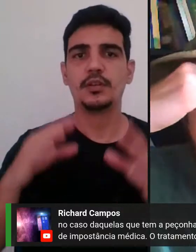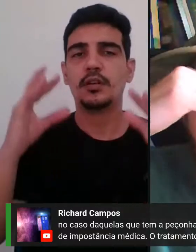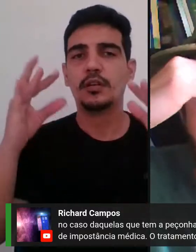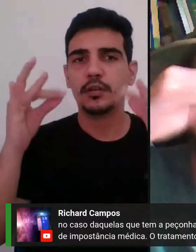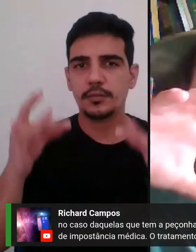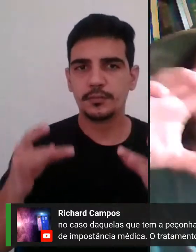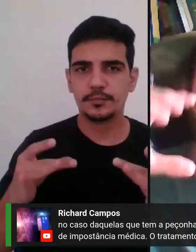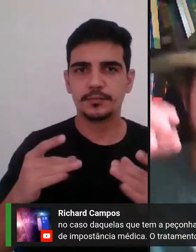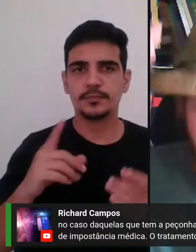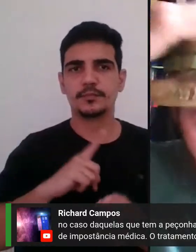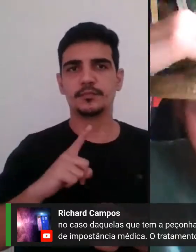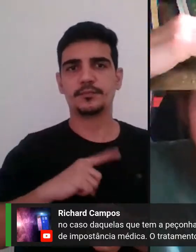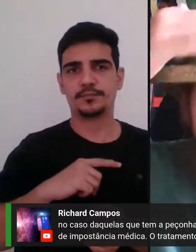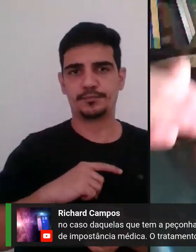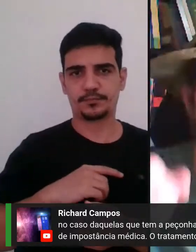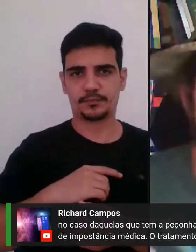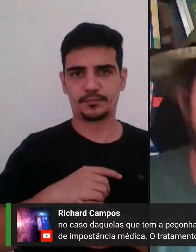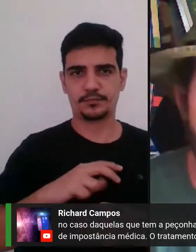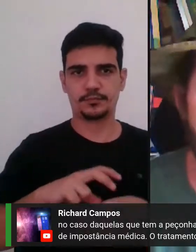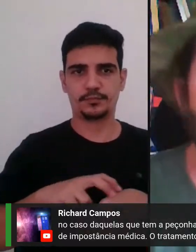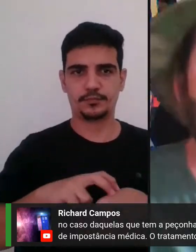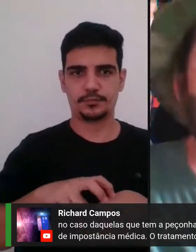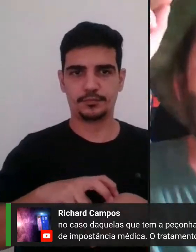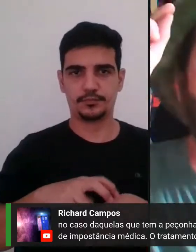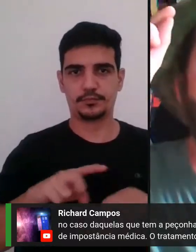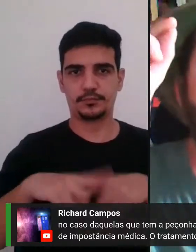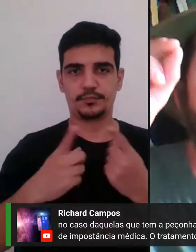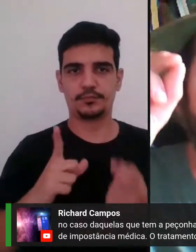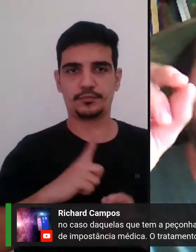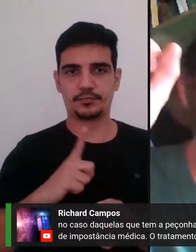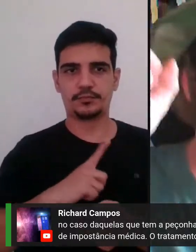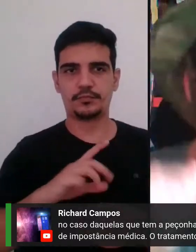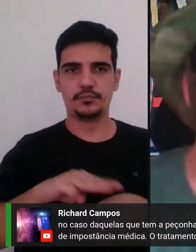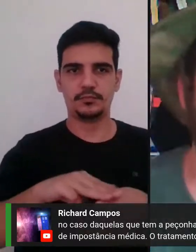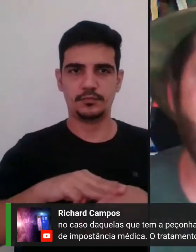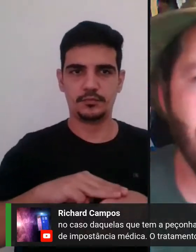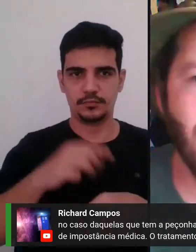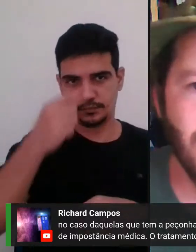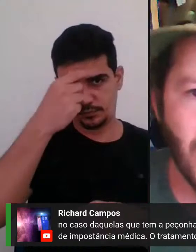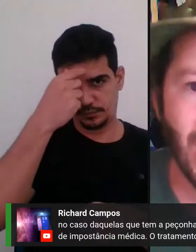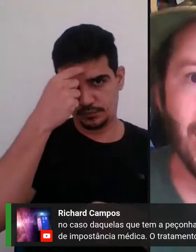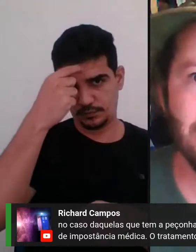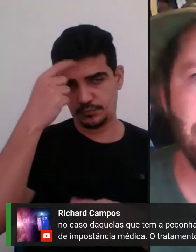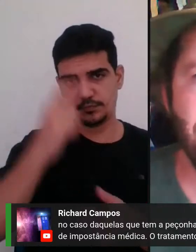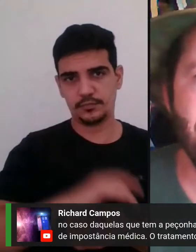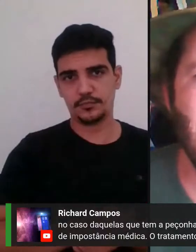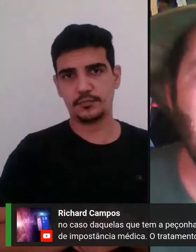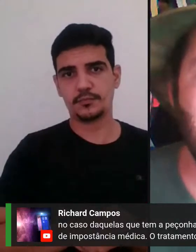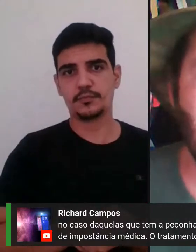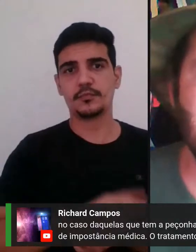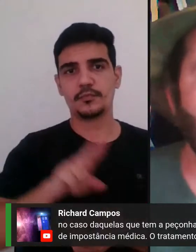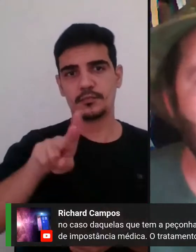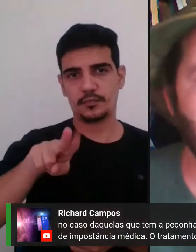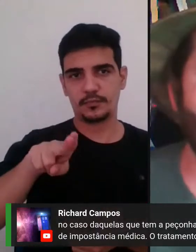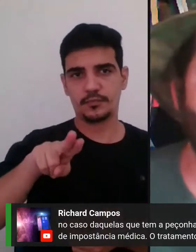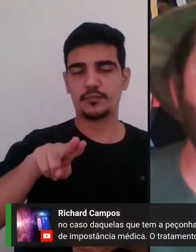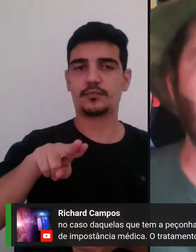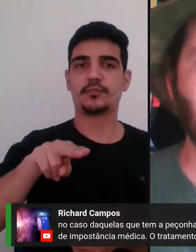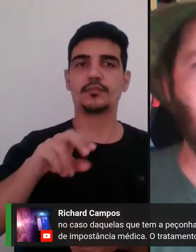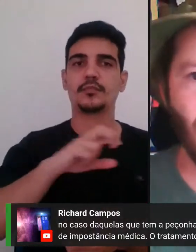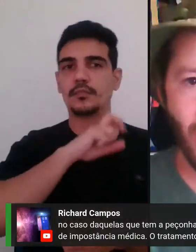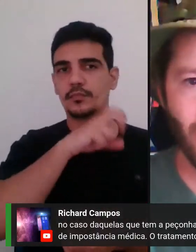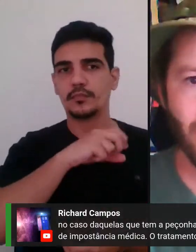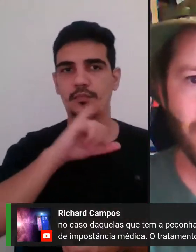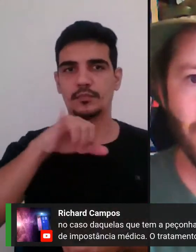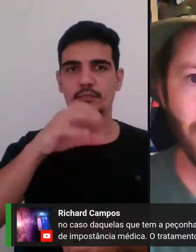ali uma manchazinha marrom. Ela é verde, tem uma manchazinha marrom na cabeça. É o tratamento para cobra jararaca. Às vezes, 3 ampolas